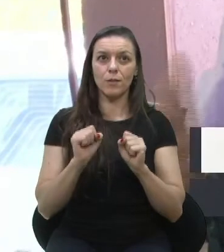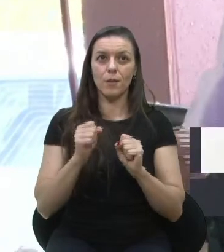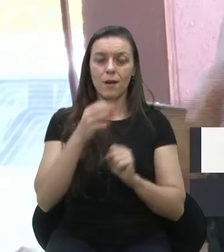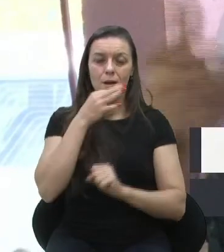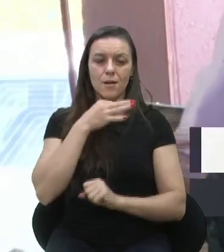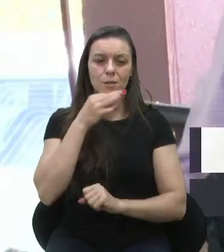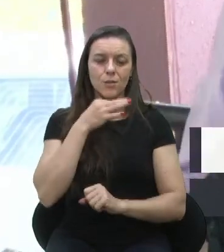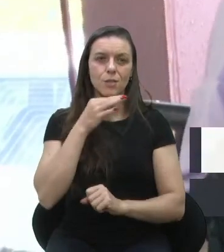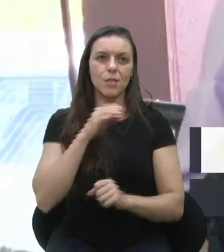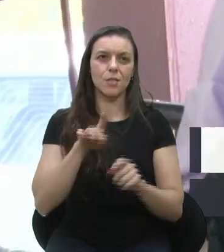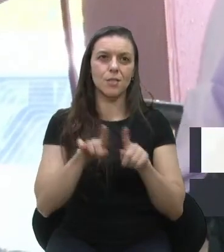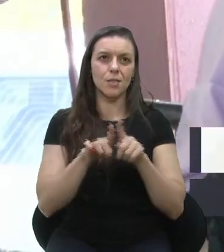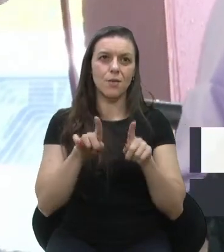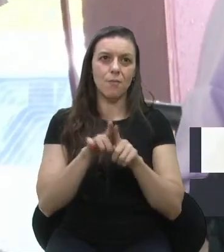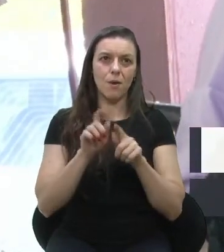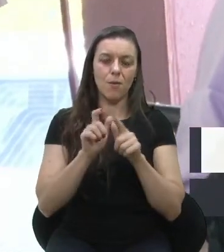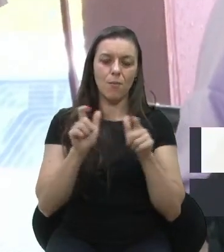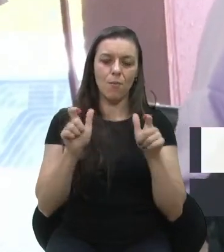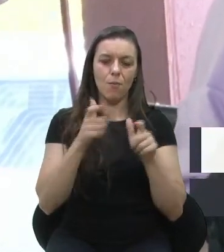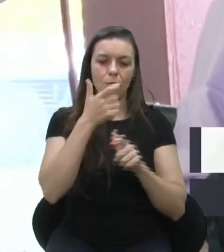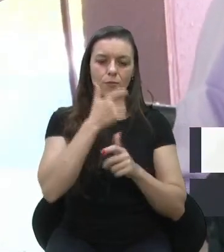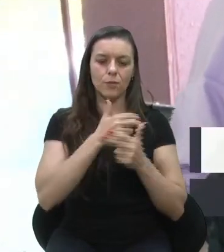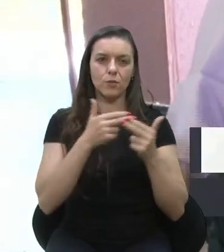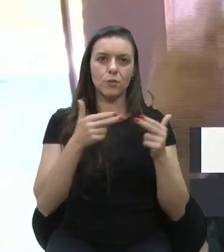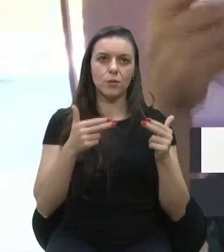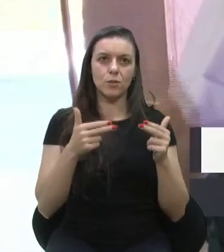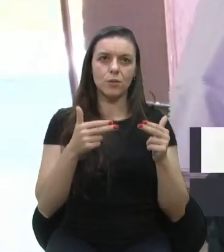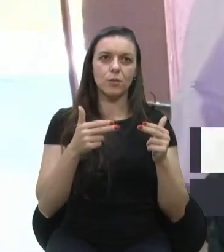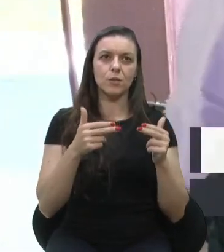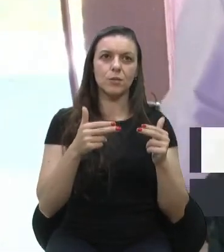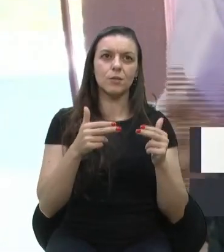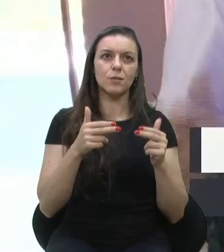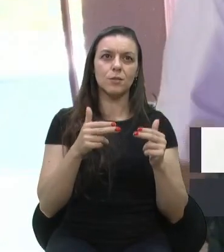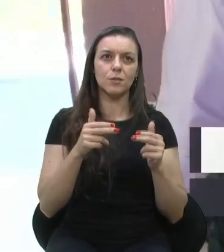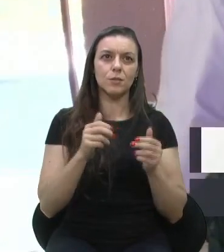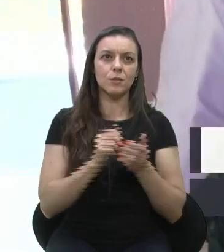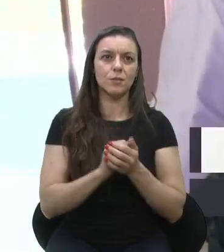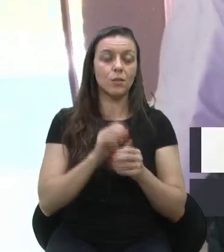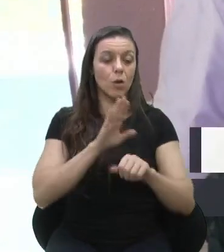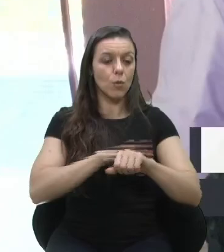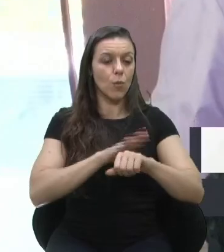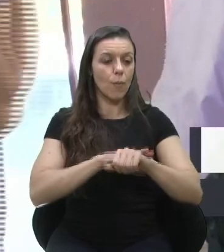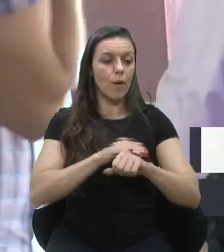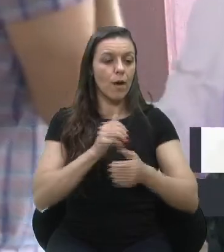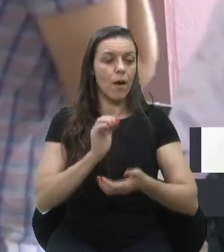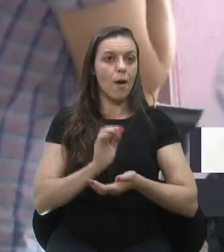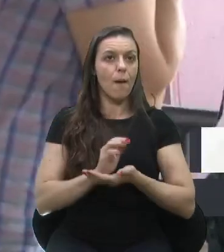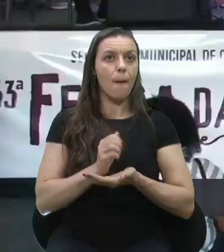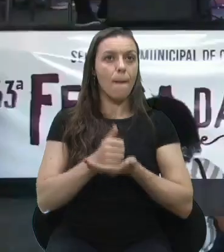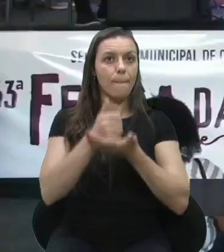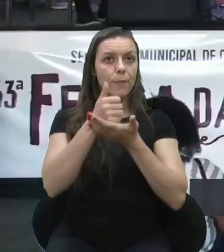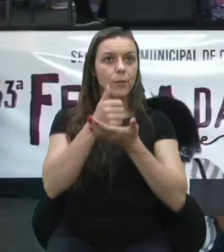Caxiense ser o maior hortifrutigranjeiros do Estado então no momento oportuno peço apoio novo espaço obrigado